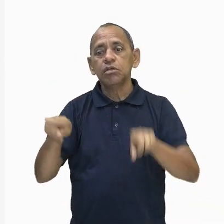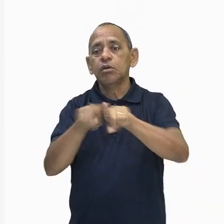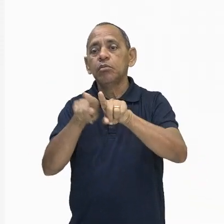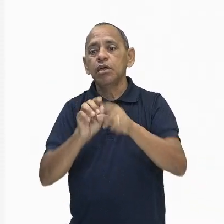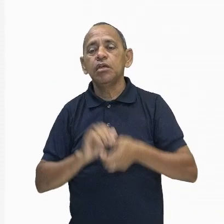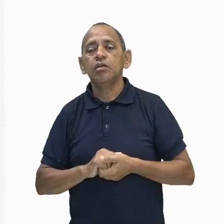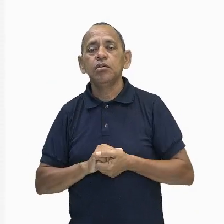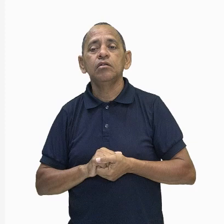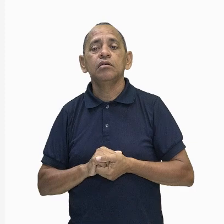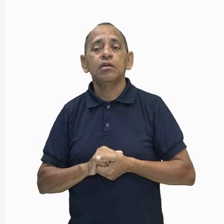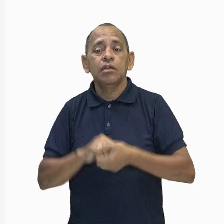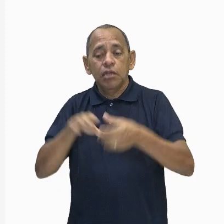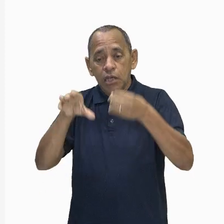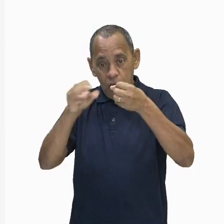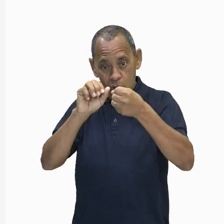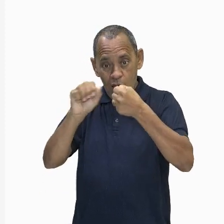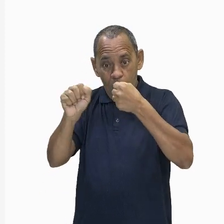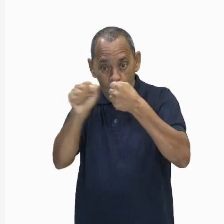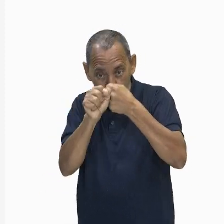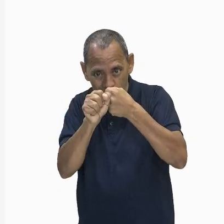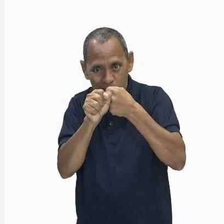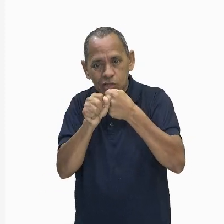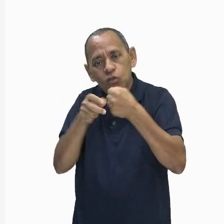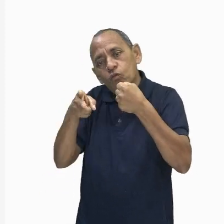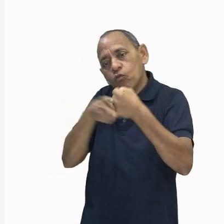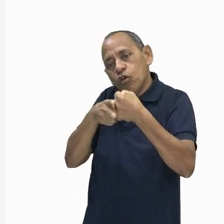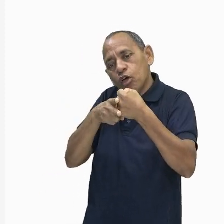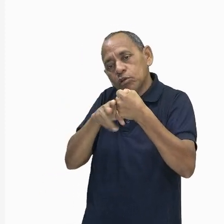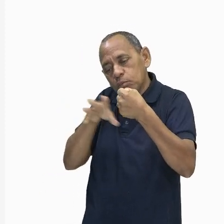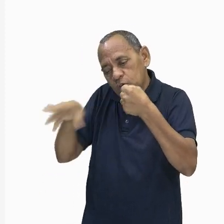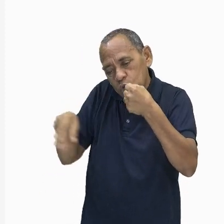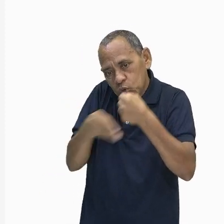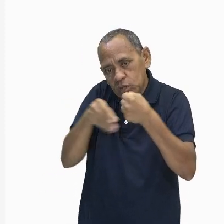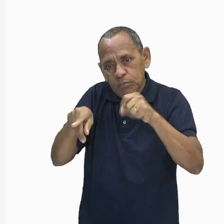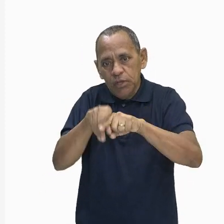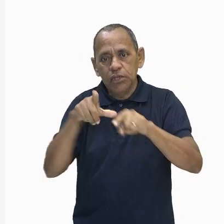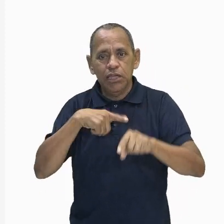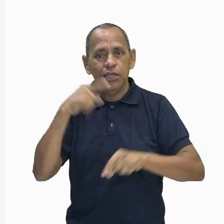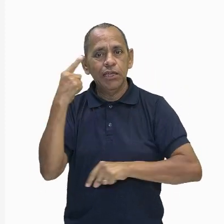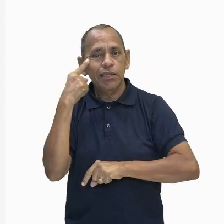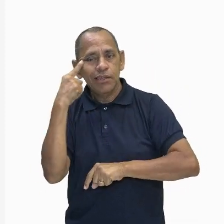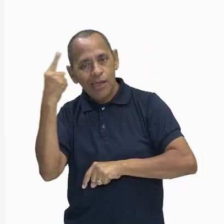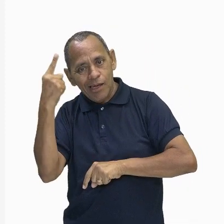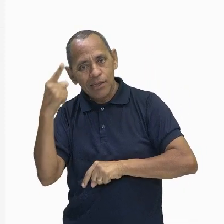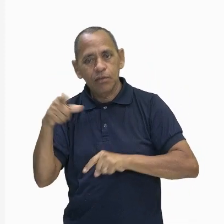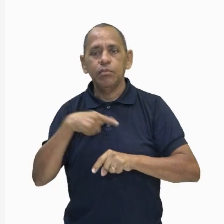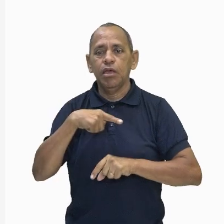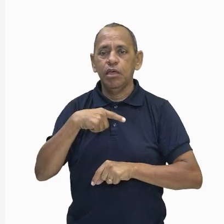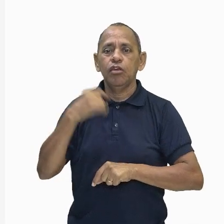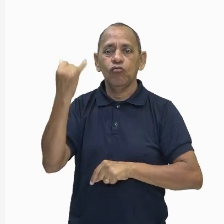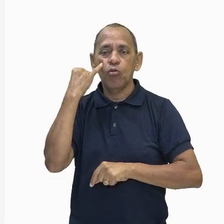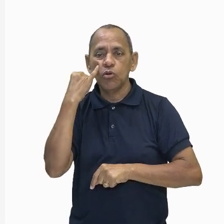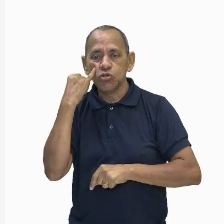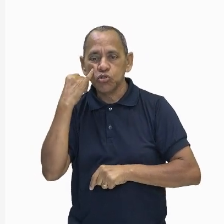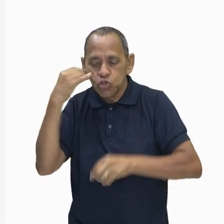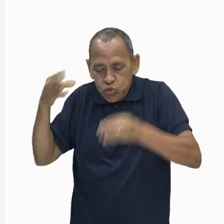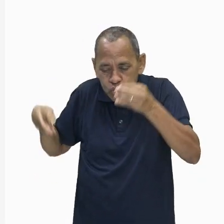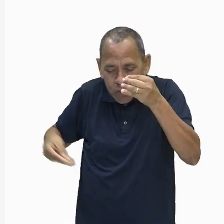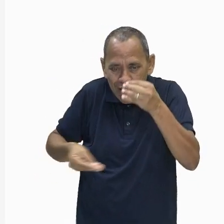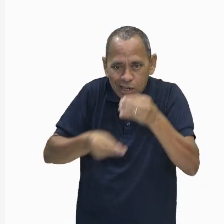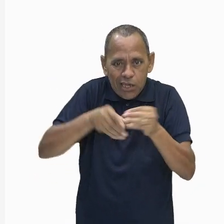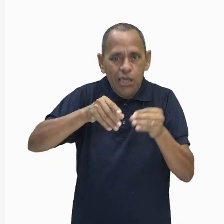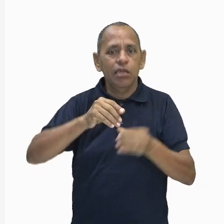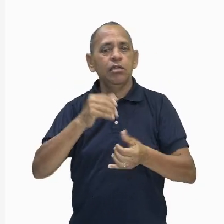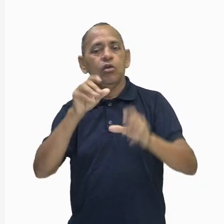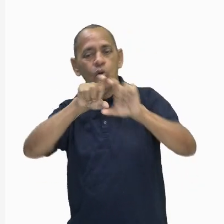adjunto adverbial, que também vai trazer muitas ideias, vai trazer muitas informações para as orações, ok? Então,